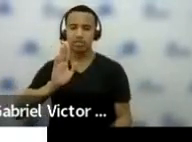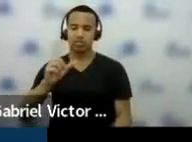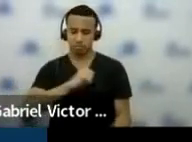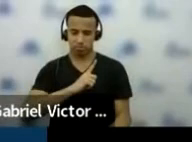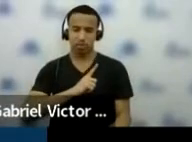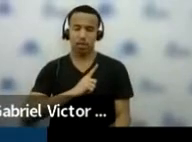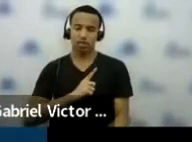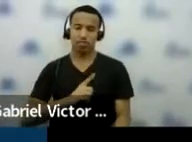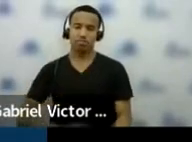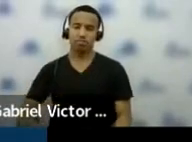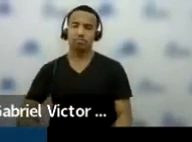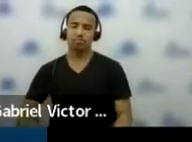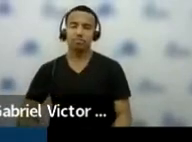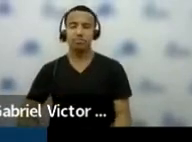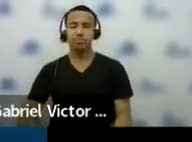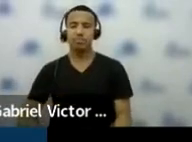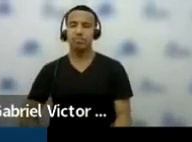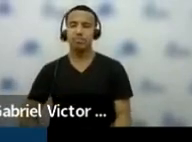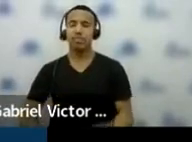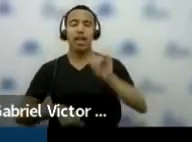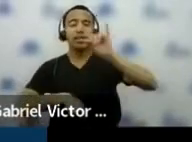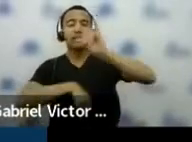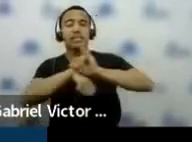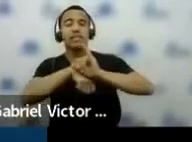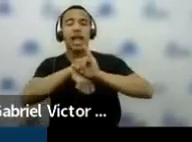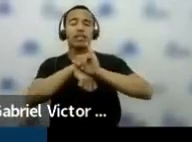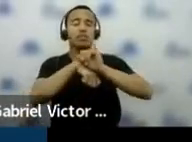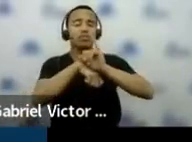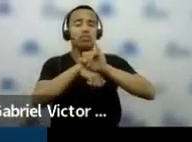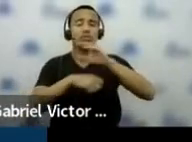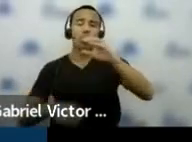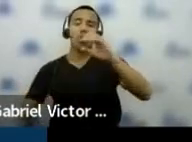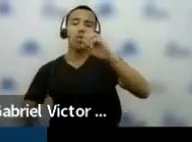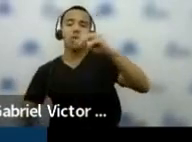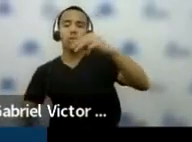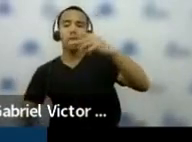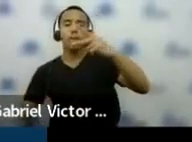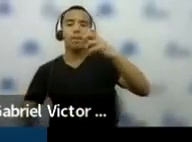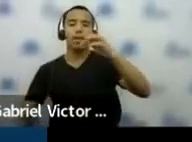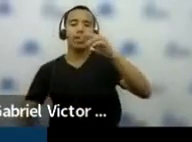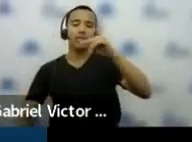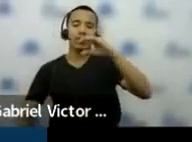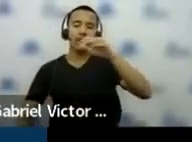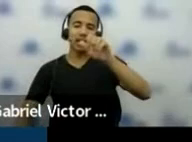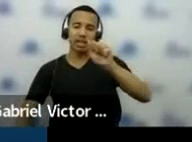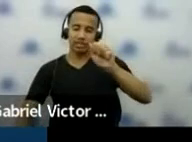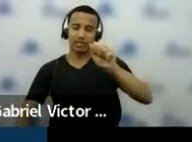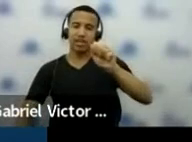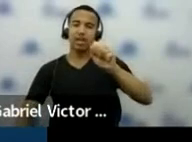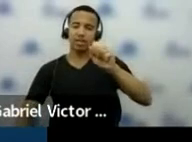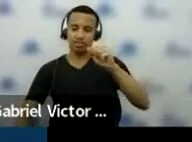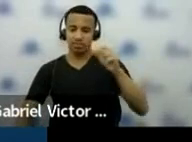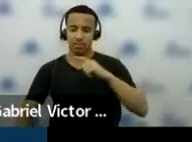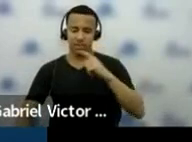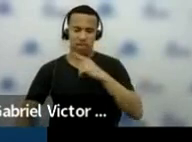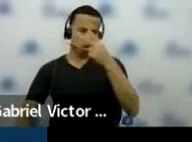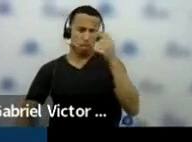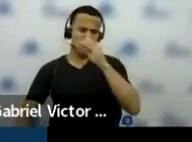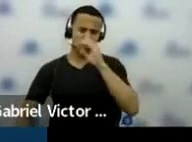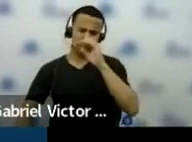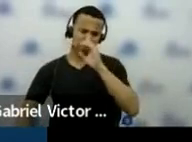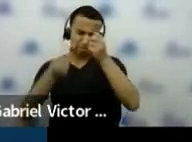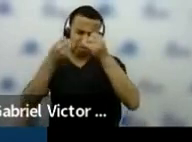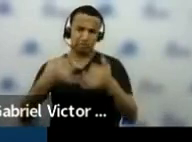logística. Centros de competência, para encerrar não, porque só tem mais duas, eu vou falar bem rapidinho. Centro de competência,